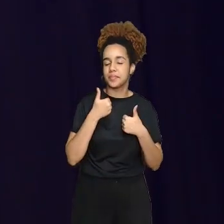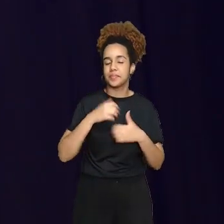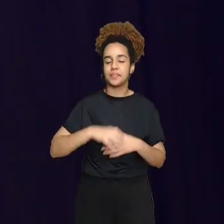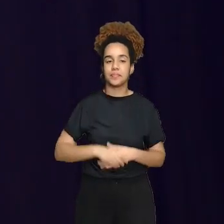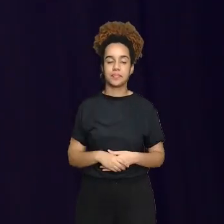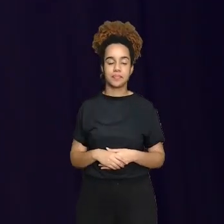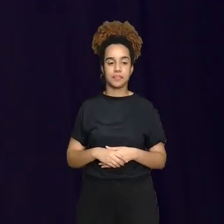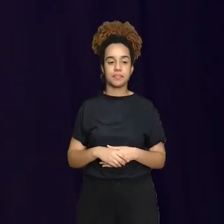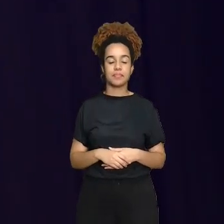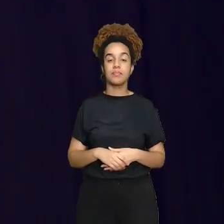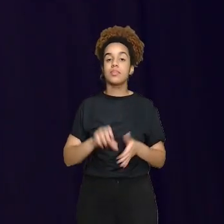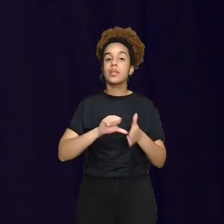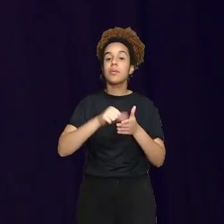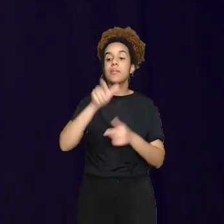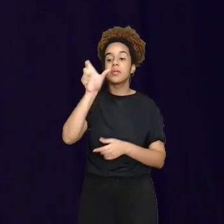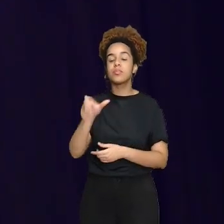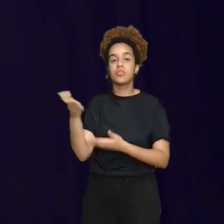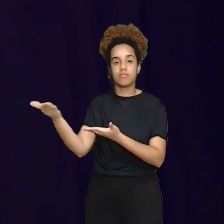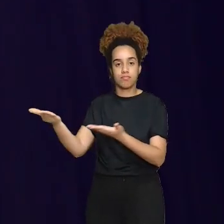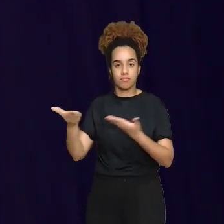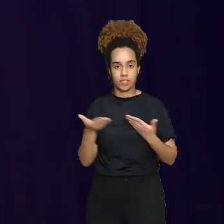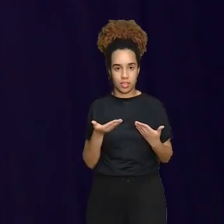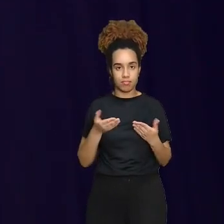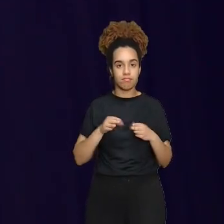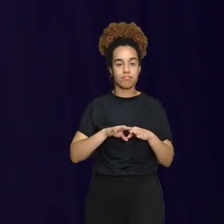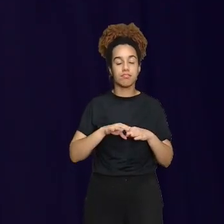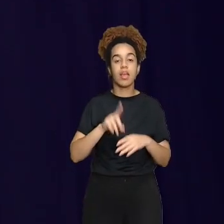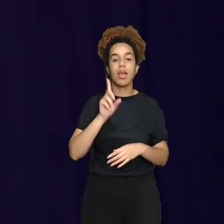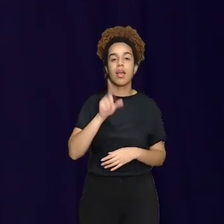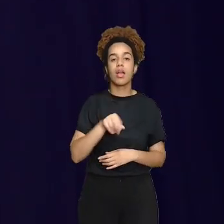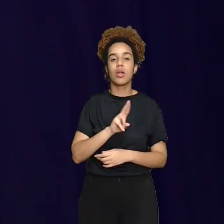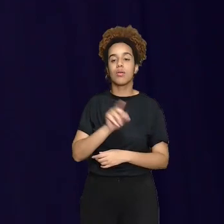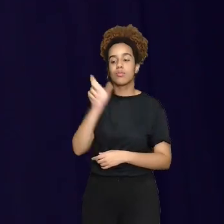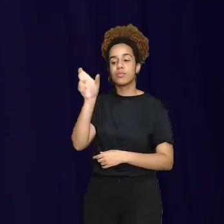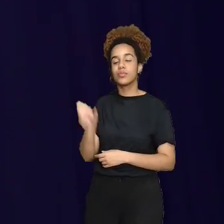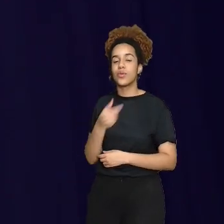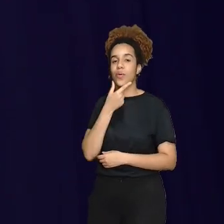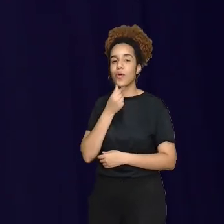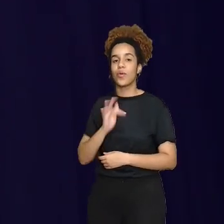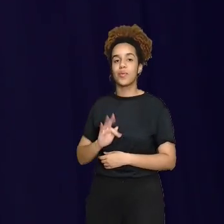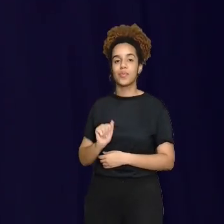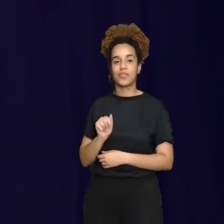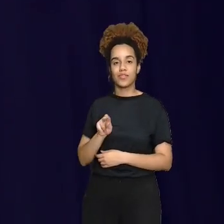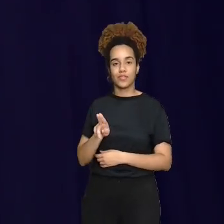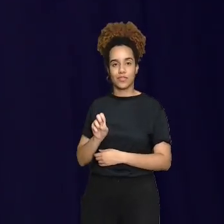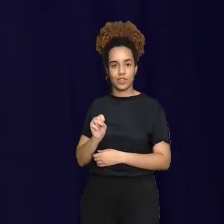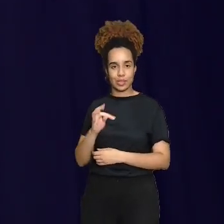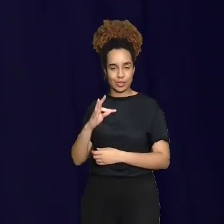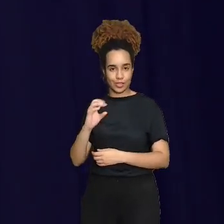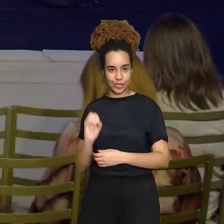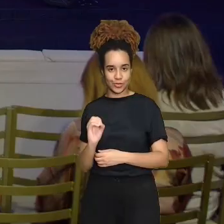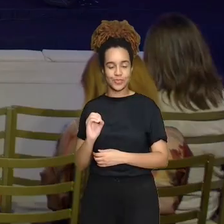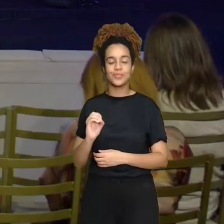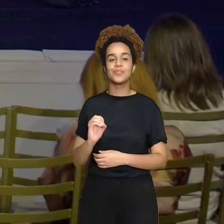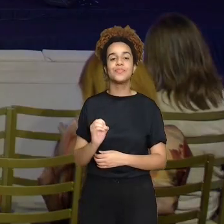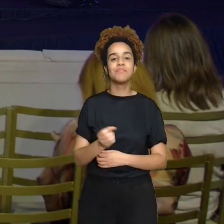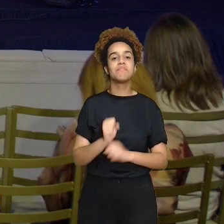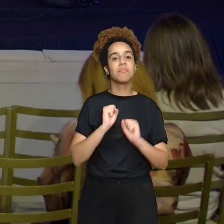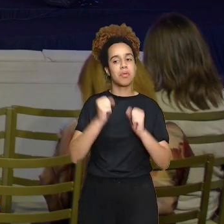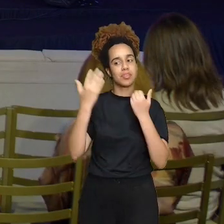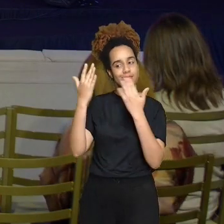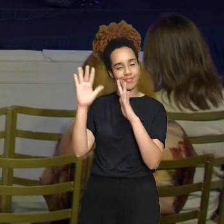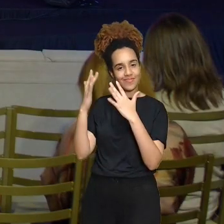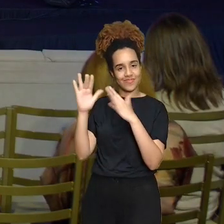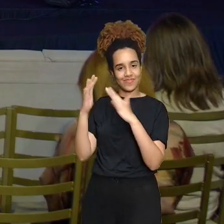pessoa que eu vou chamar para o palco é o Fausto Vanin. Pode bater a palma, fazer barulho com ele.